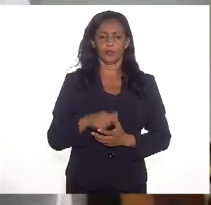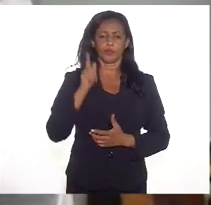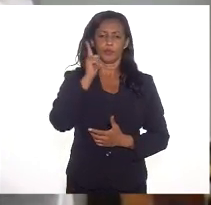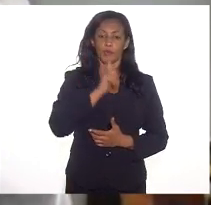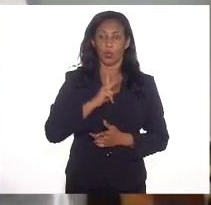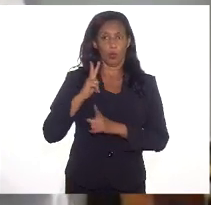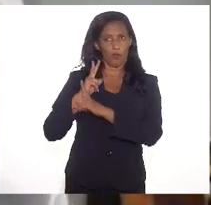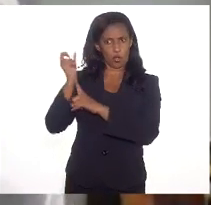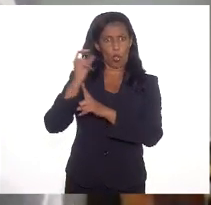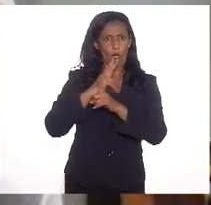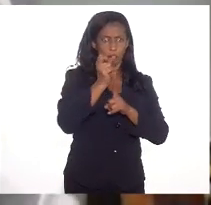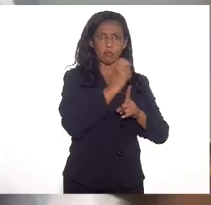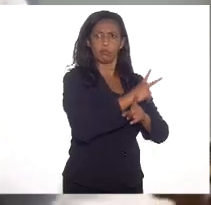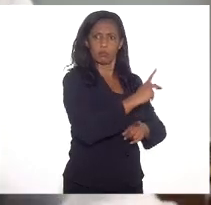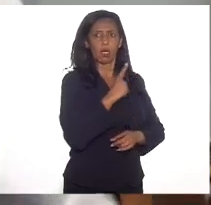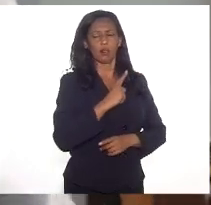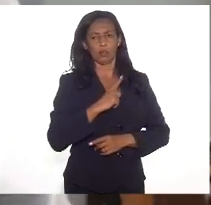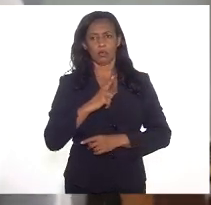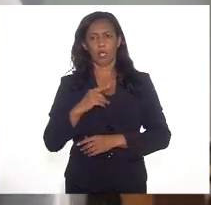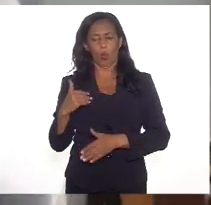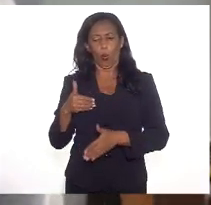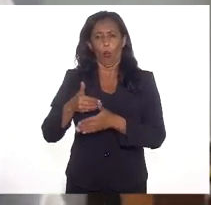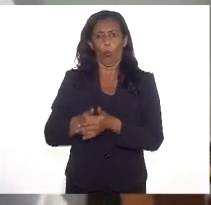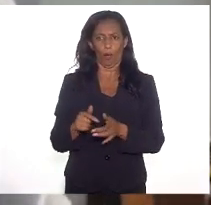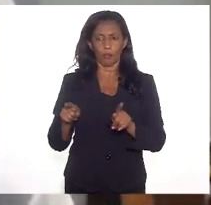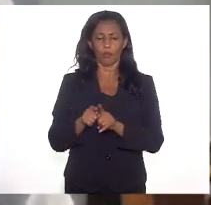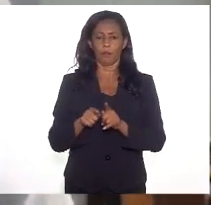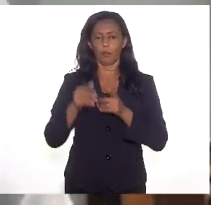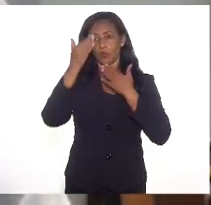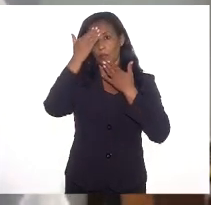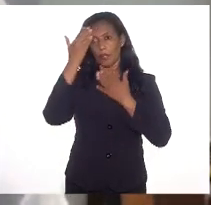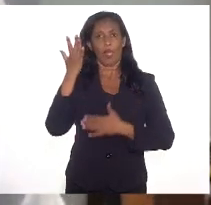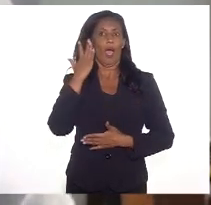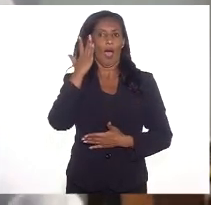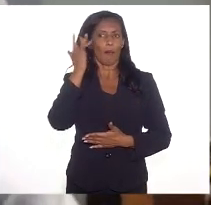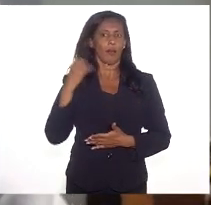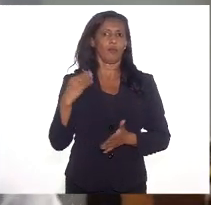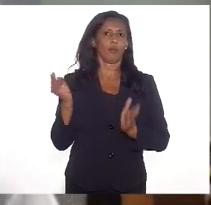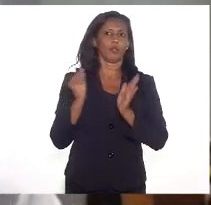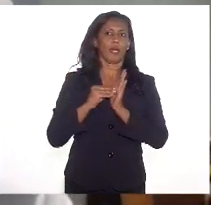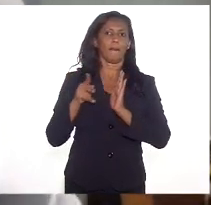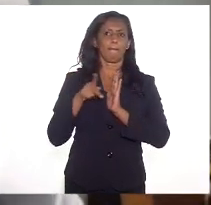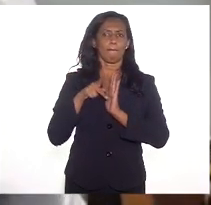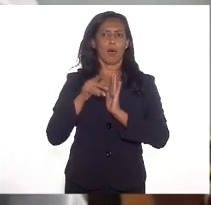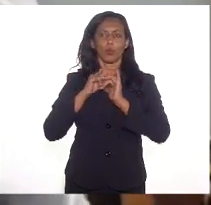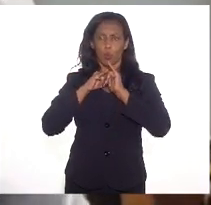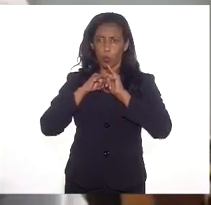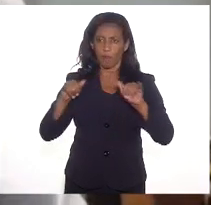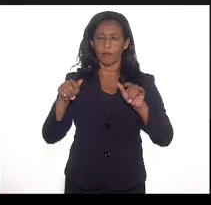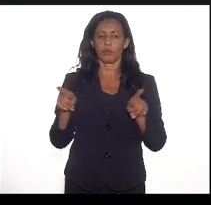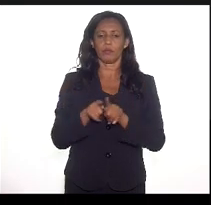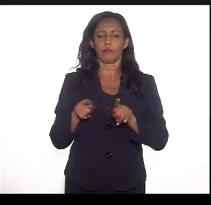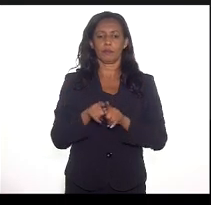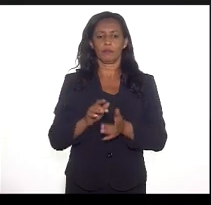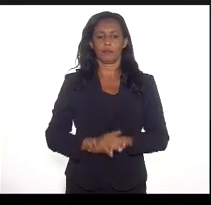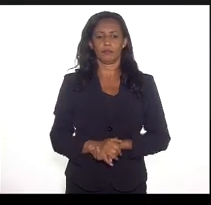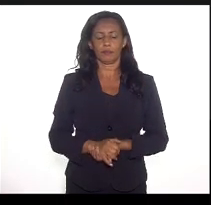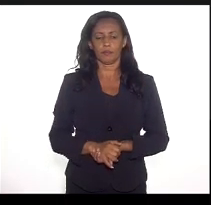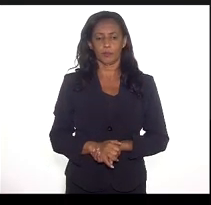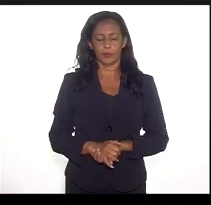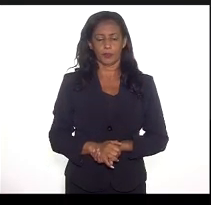algumas vitórias e outras se aproximam também. Muito obrigado. Amanhã eu vou colocar em pauta e dou notícia logo na sequência, tá? Muito